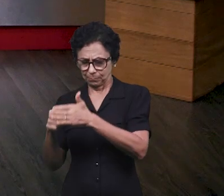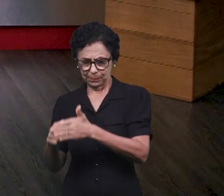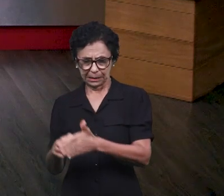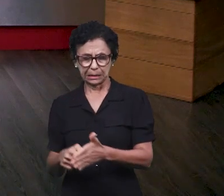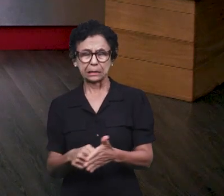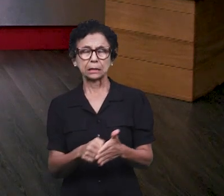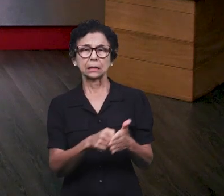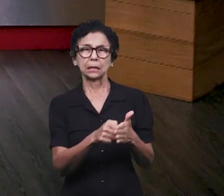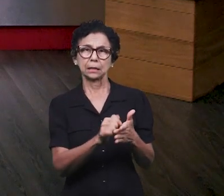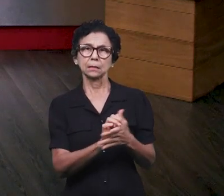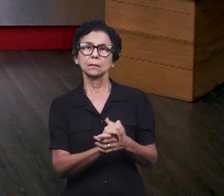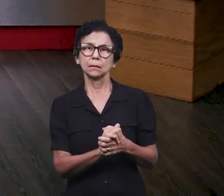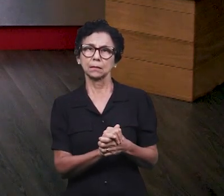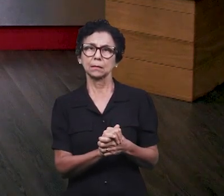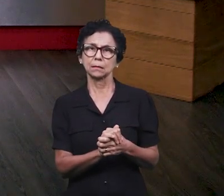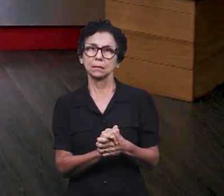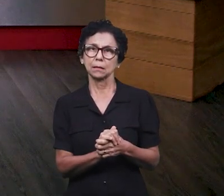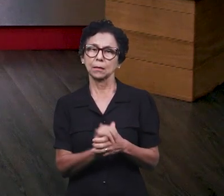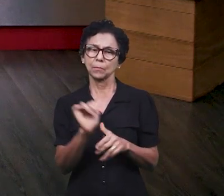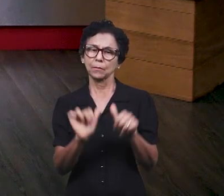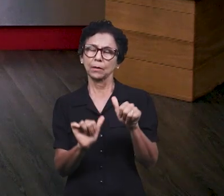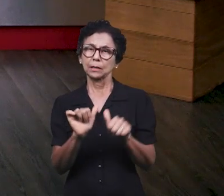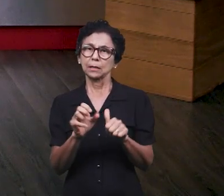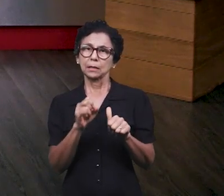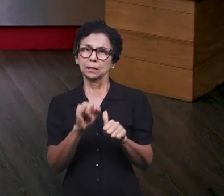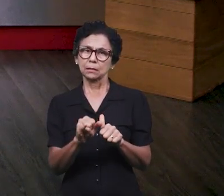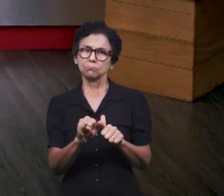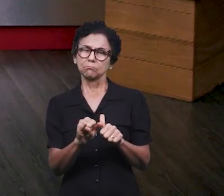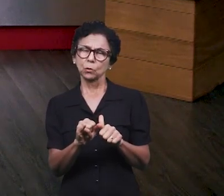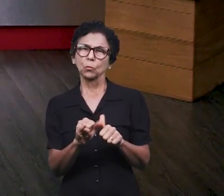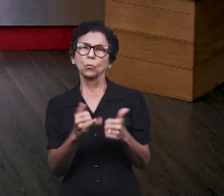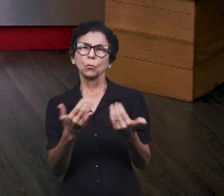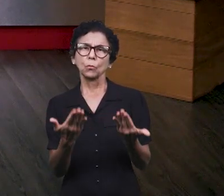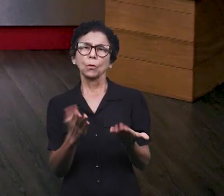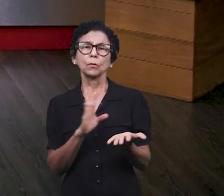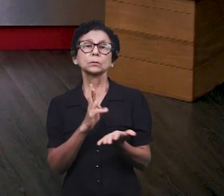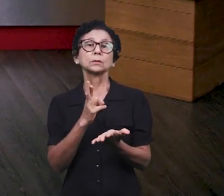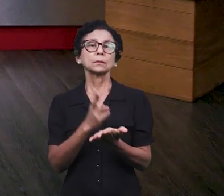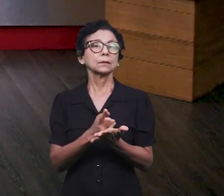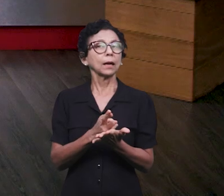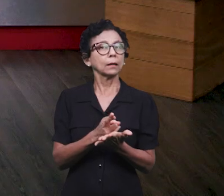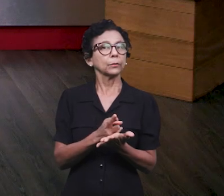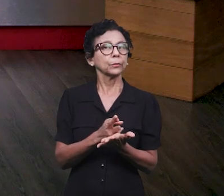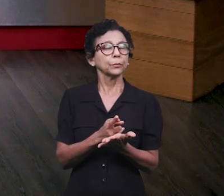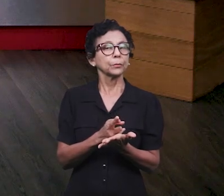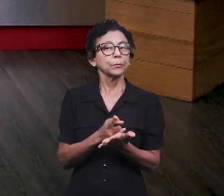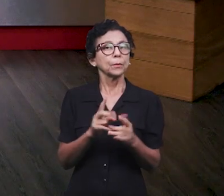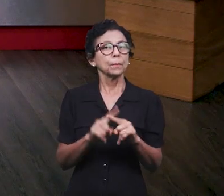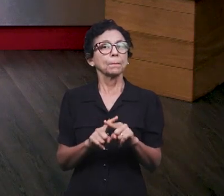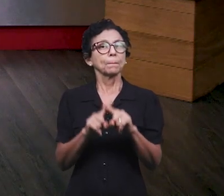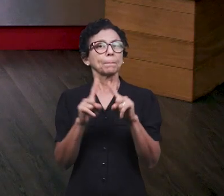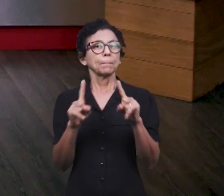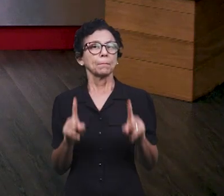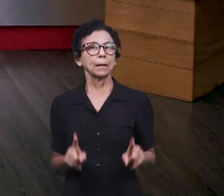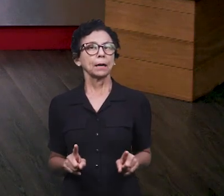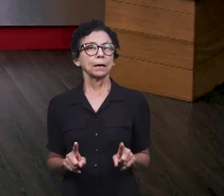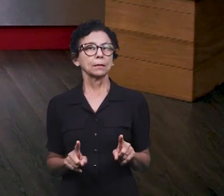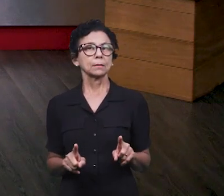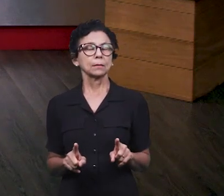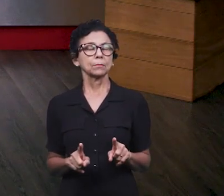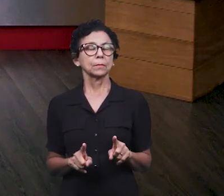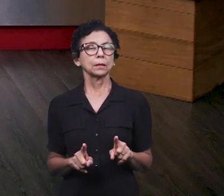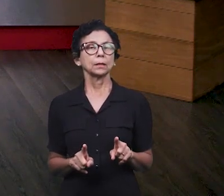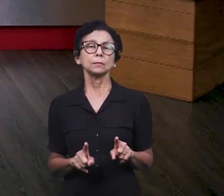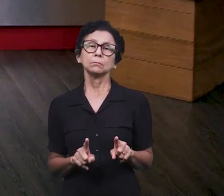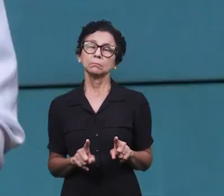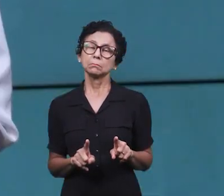os pacientes apresentam o diagnóstico. Muitas vezes, entretanto, estes critérios são utilizados também na